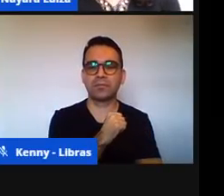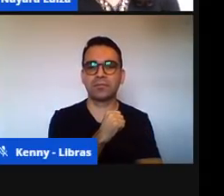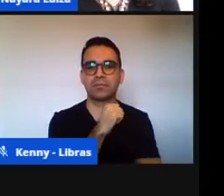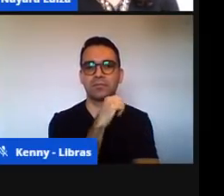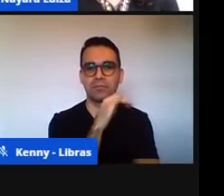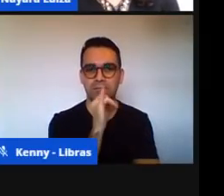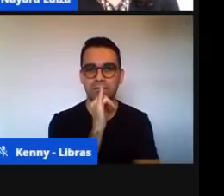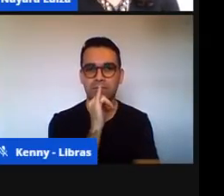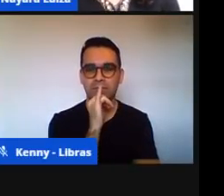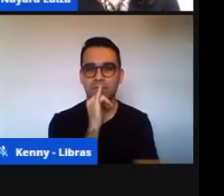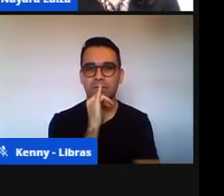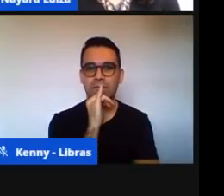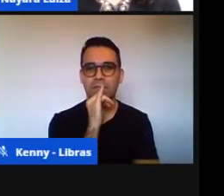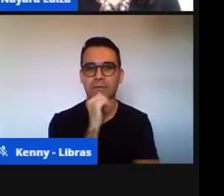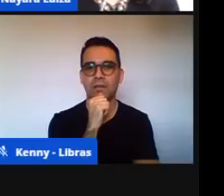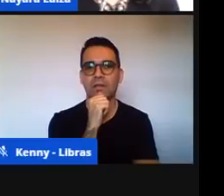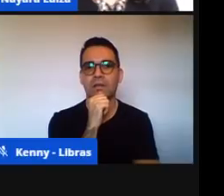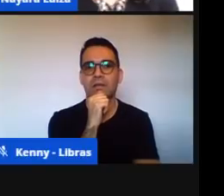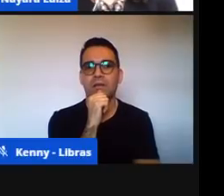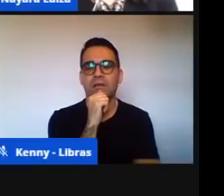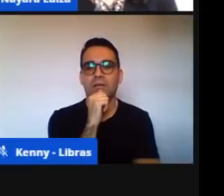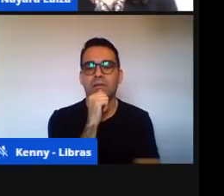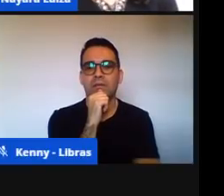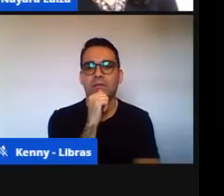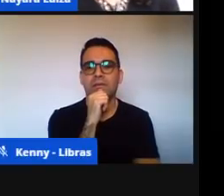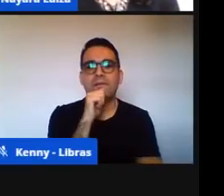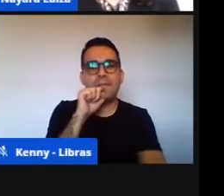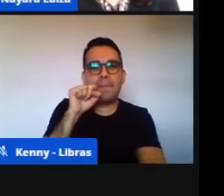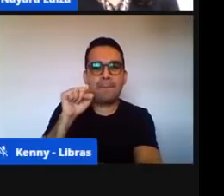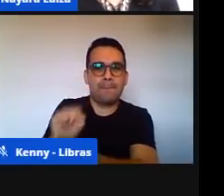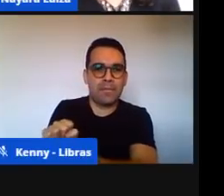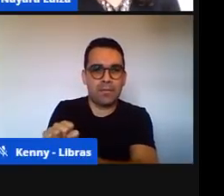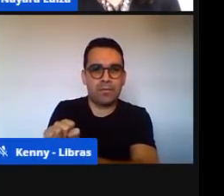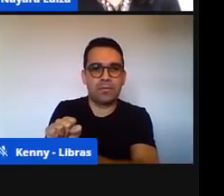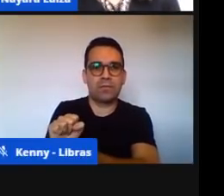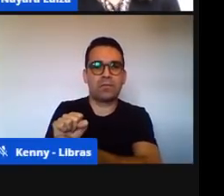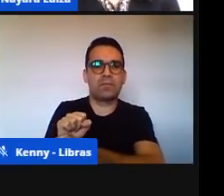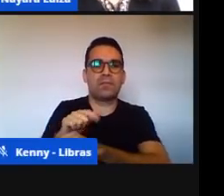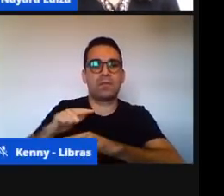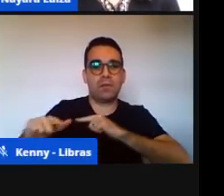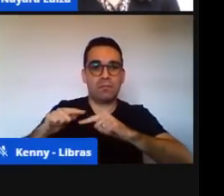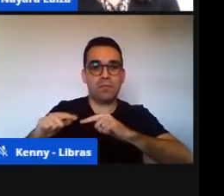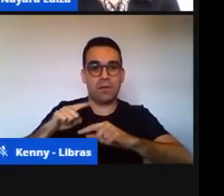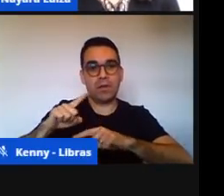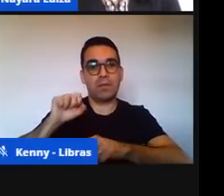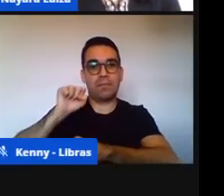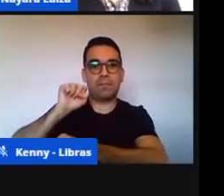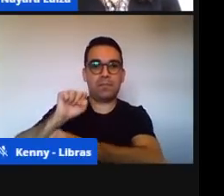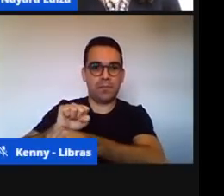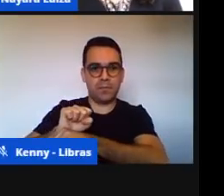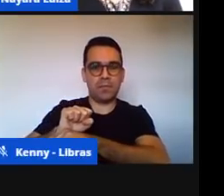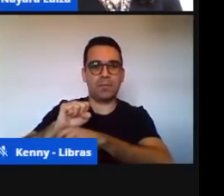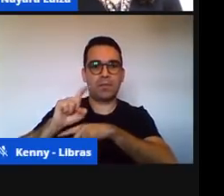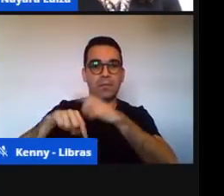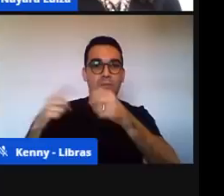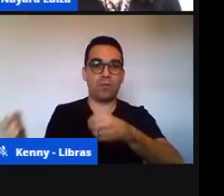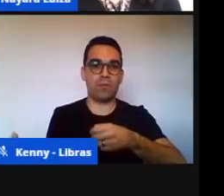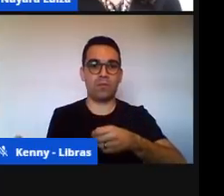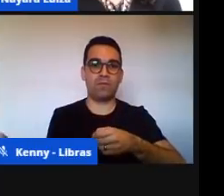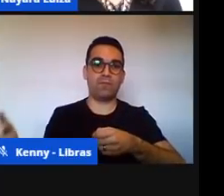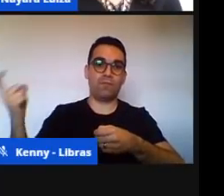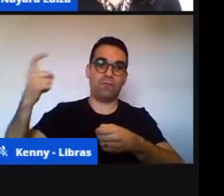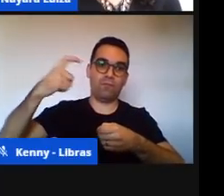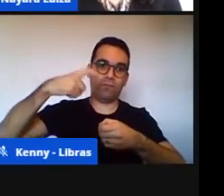fazendo, parar uma atividade e fazer outra, quando você voltar para a atividade de início, deve ser feita a higiene das